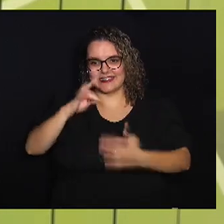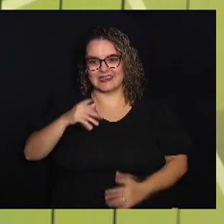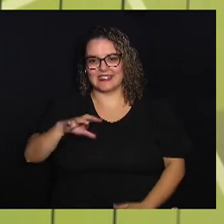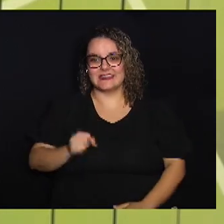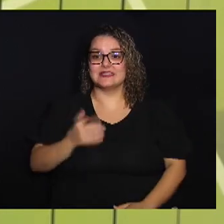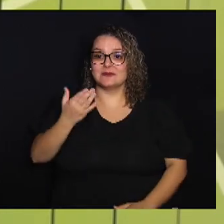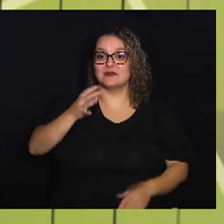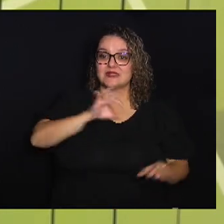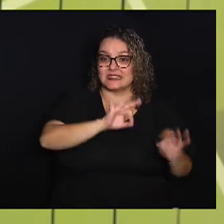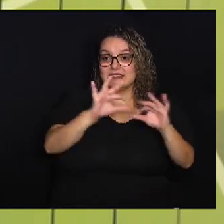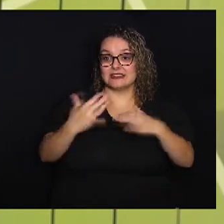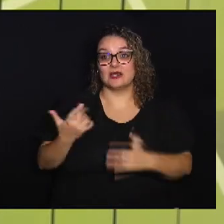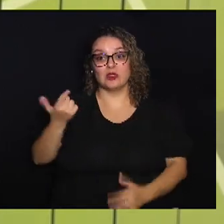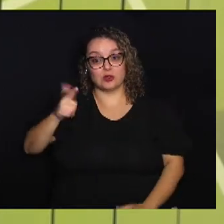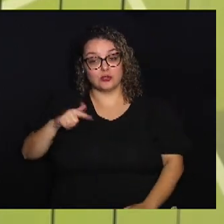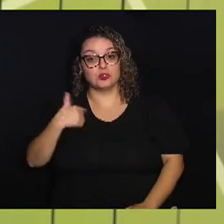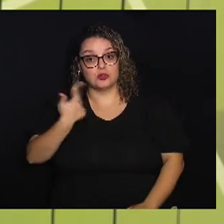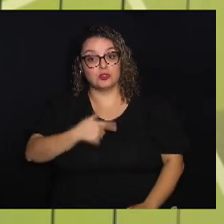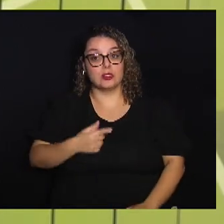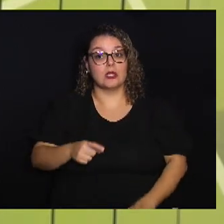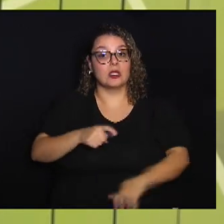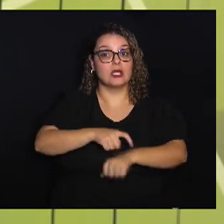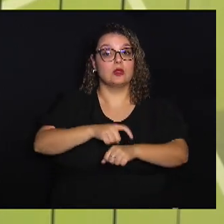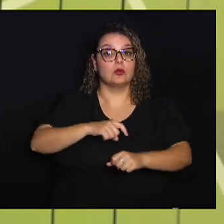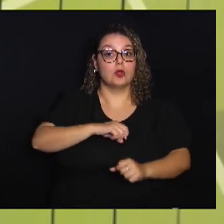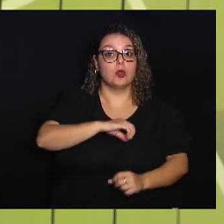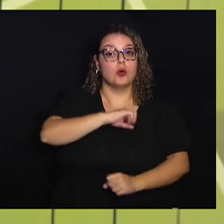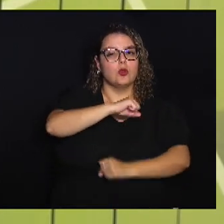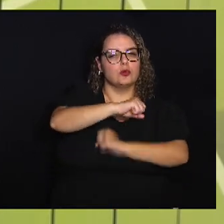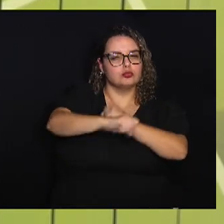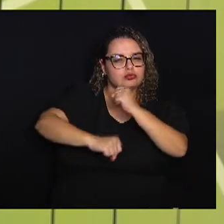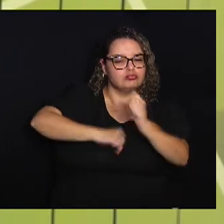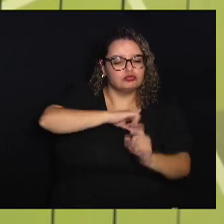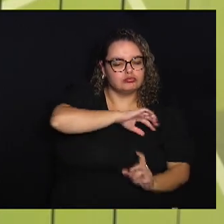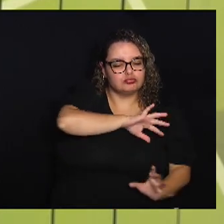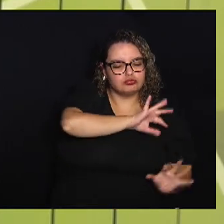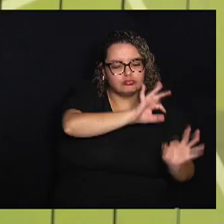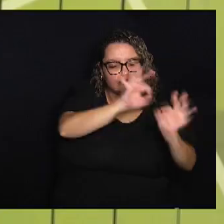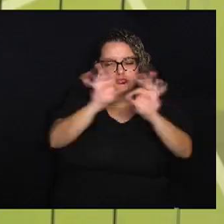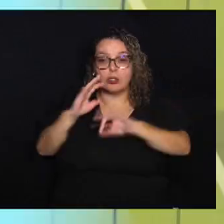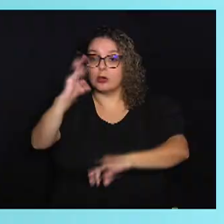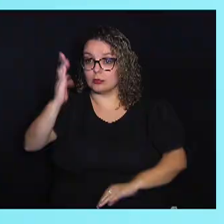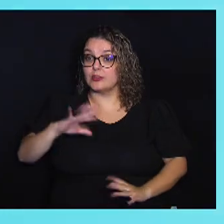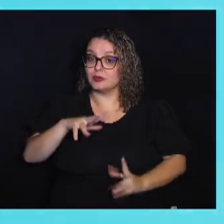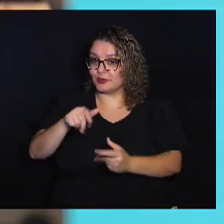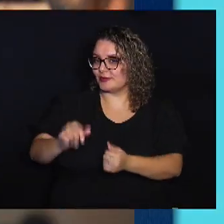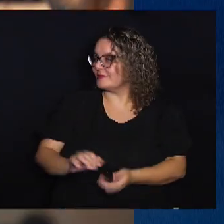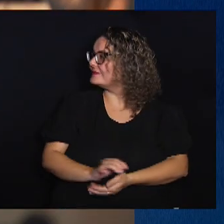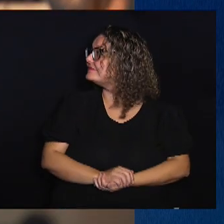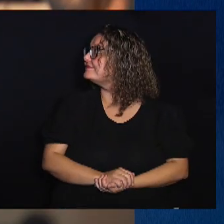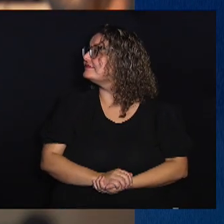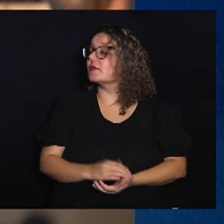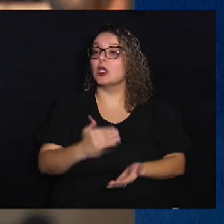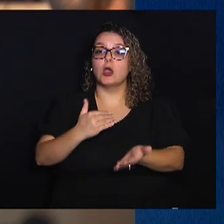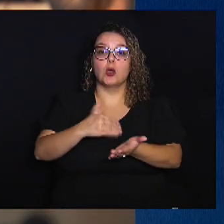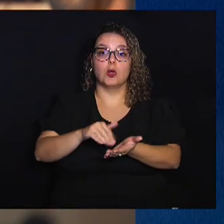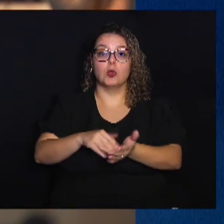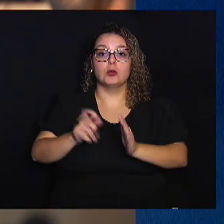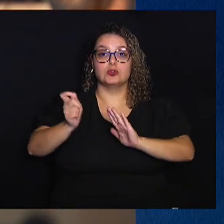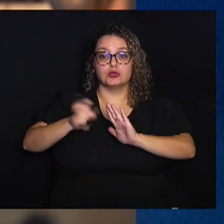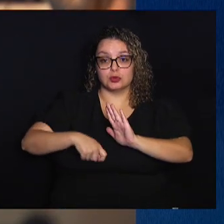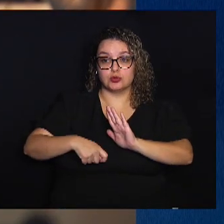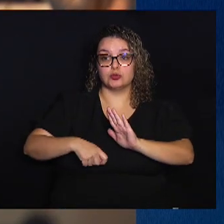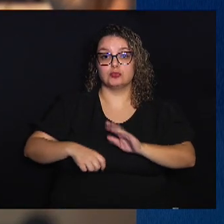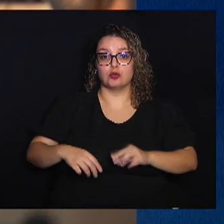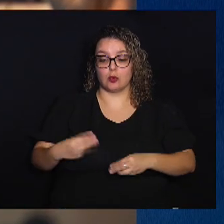que nos assiste, continue com a gente, que agora é hora daquele giro pelas notícias do Brasil e do mundo. O secretário executivo do